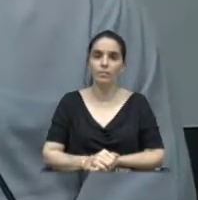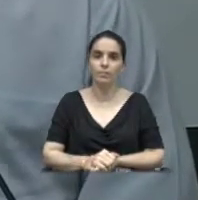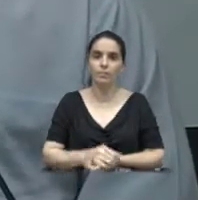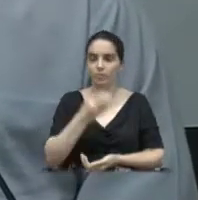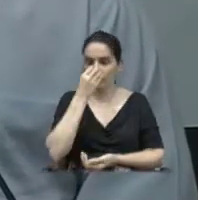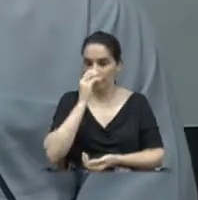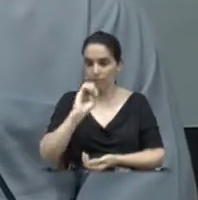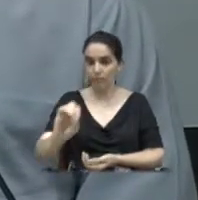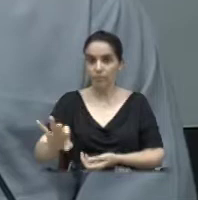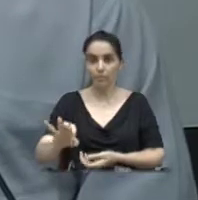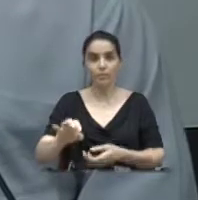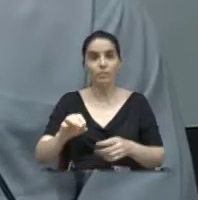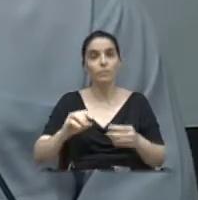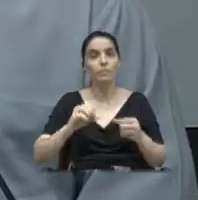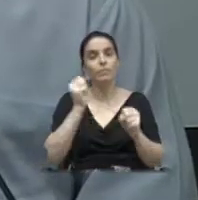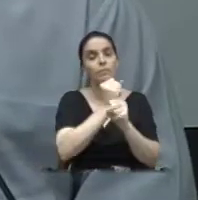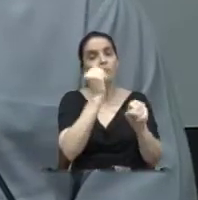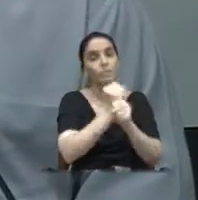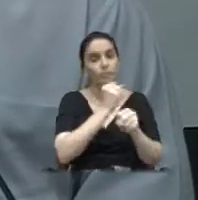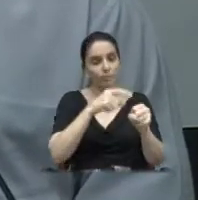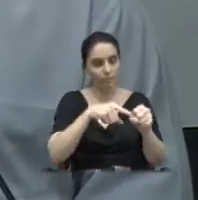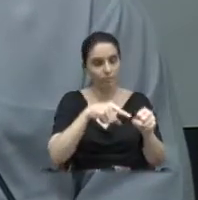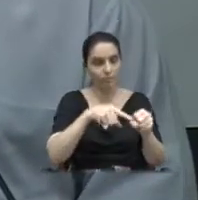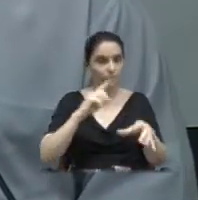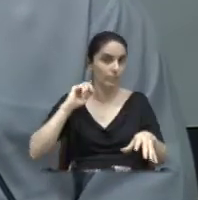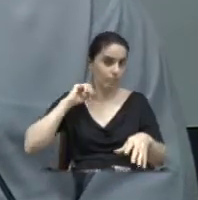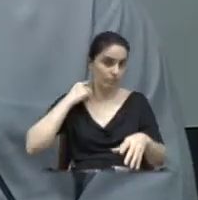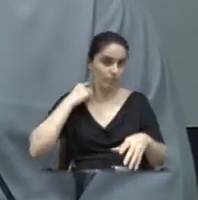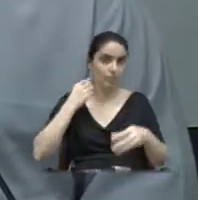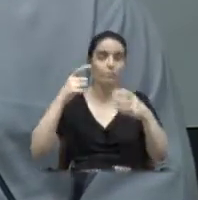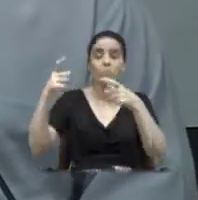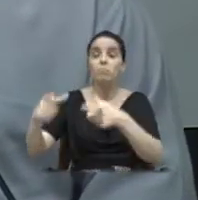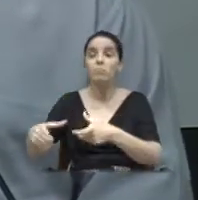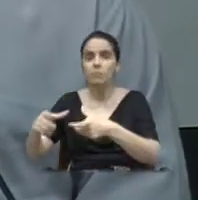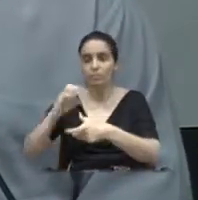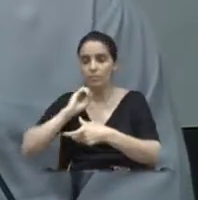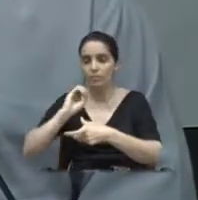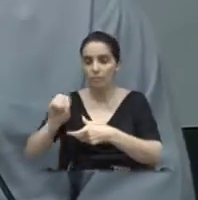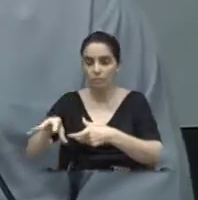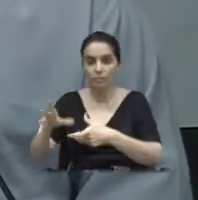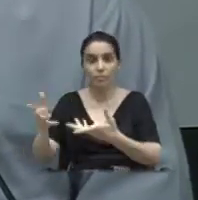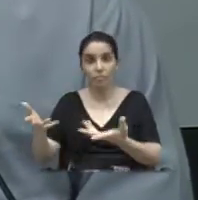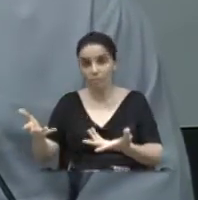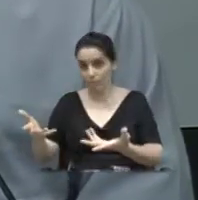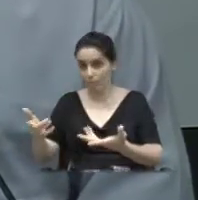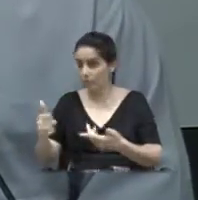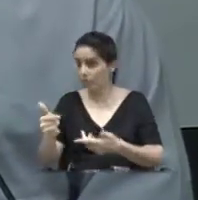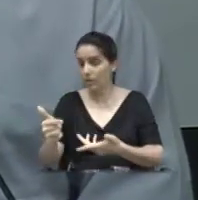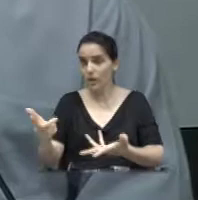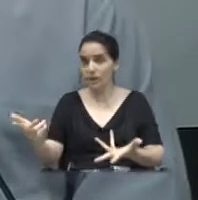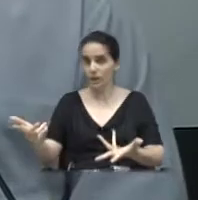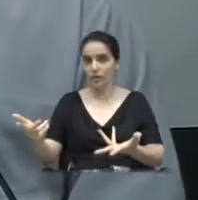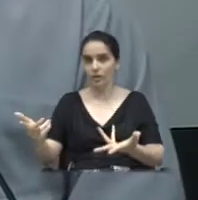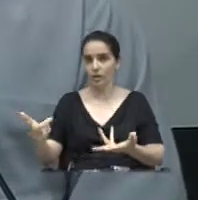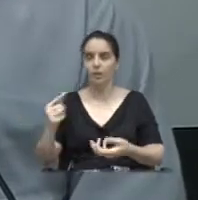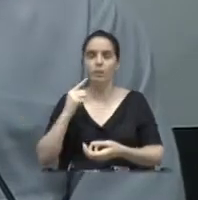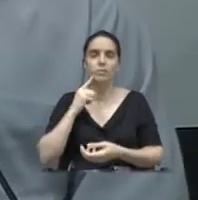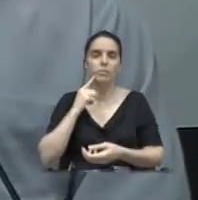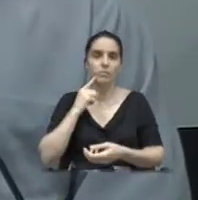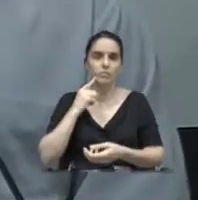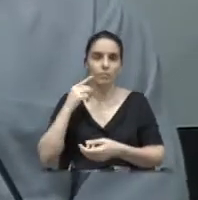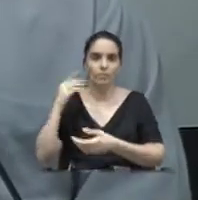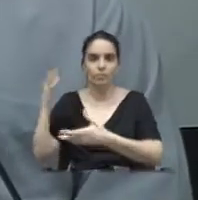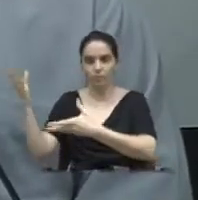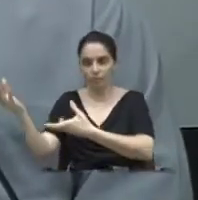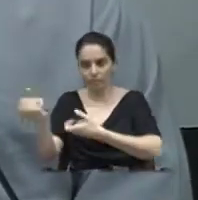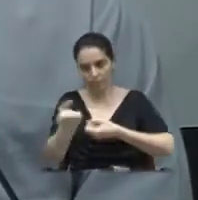de obras, descarte de construção civil. Nós não temos hoje um lugar para a gente fazer esse descarte. Inclusive, eu fui convidado